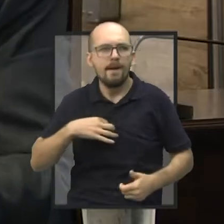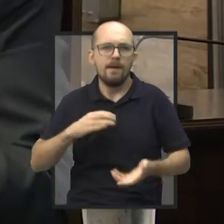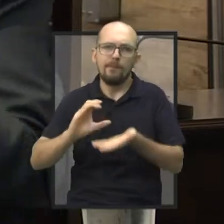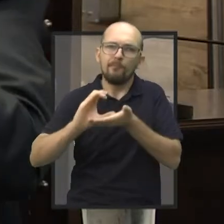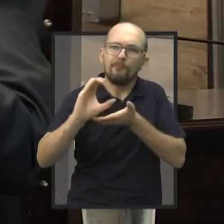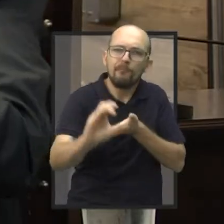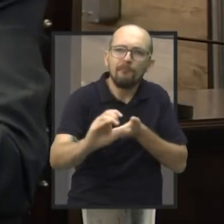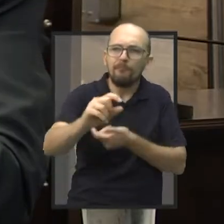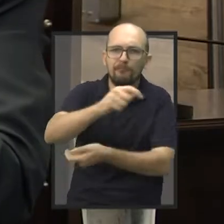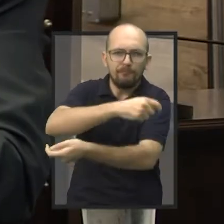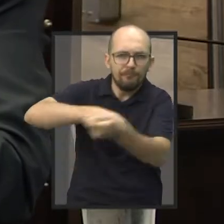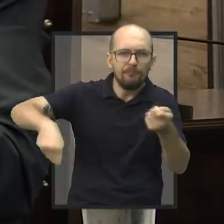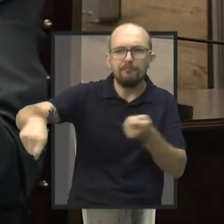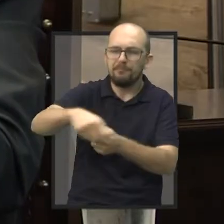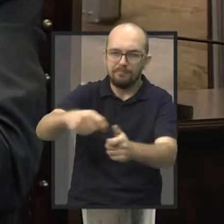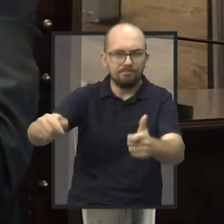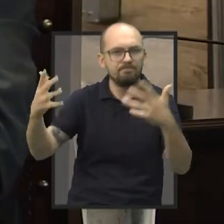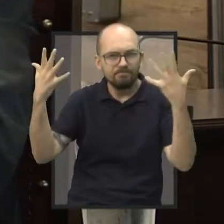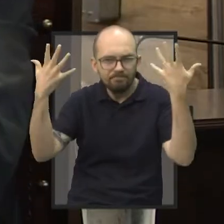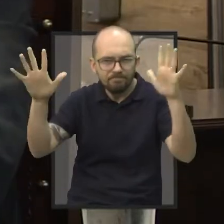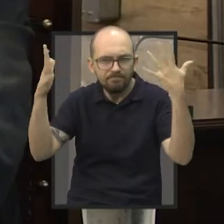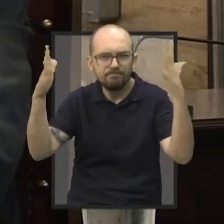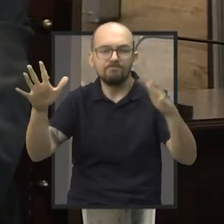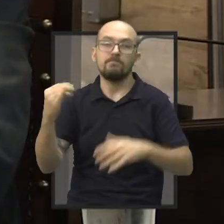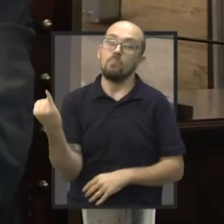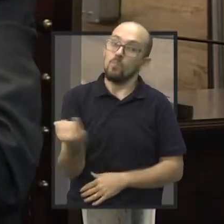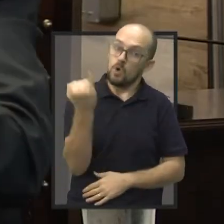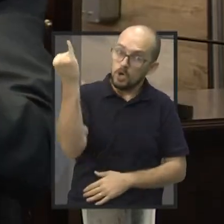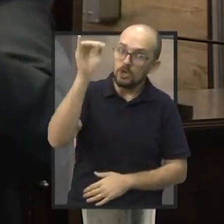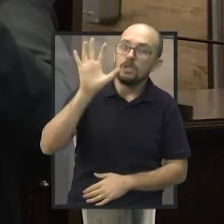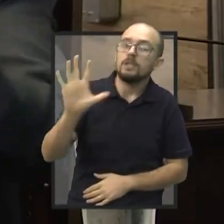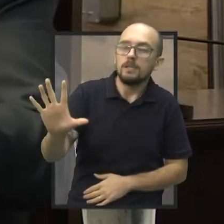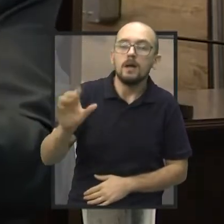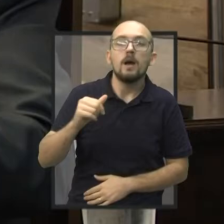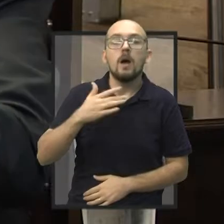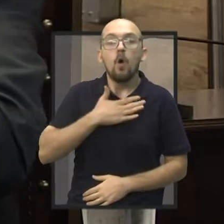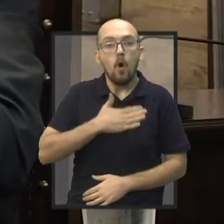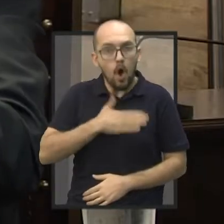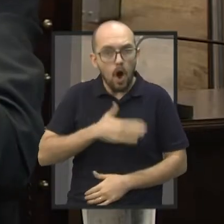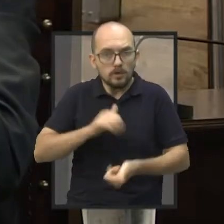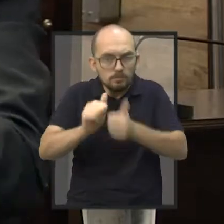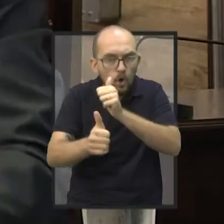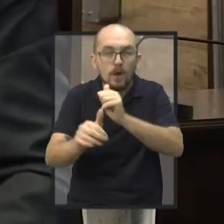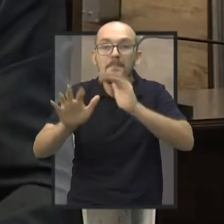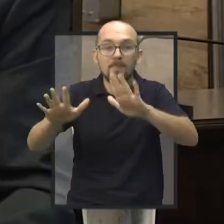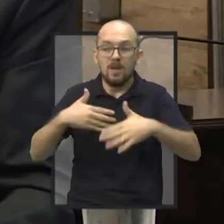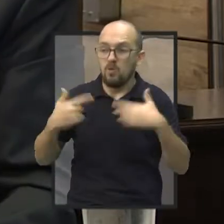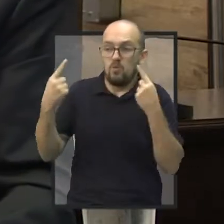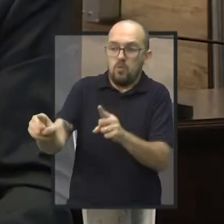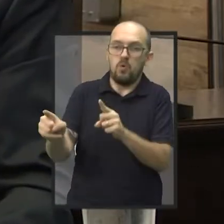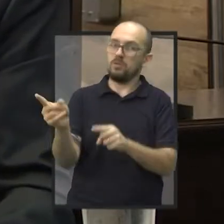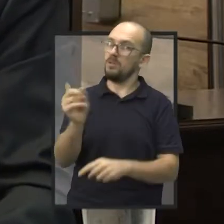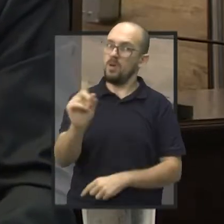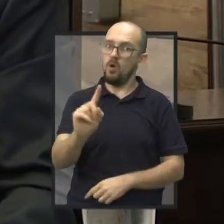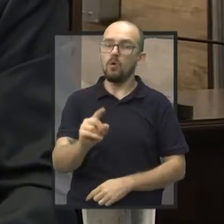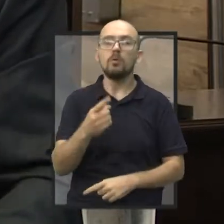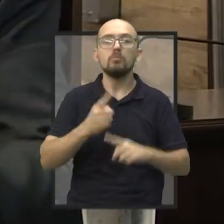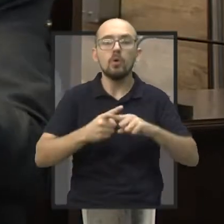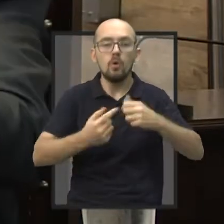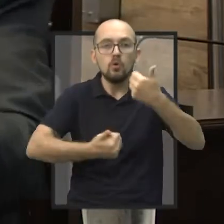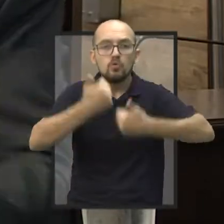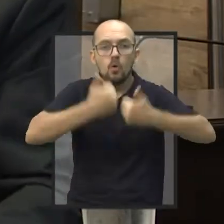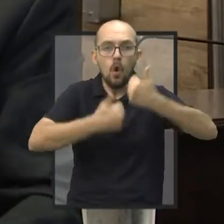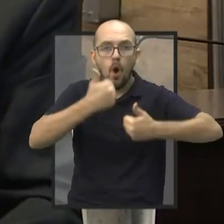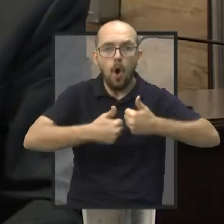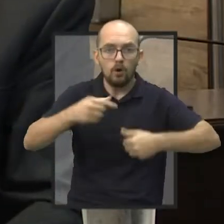patrocinam, dão suporte. Isso é uma coisa fundamental. As pessoas que gostam do esporte, não é isso, não é nada disso. Só que é o seguinte, se não houverem os jogos,